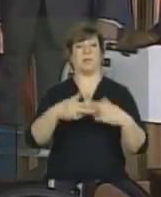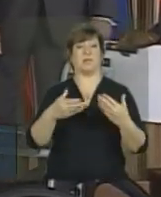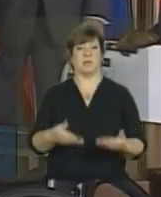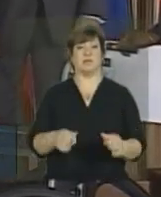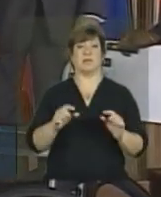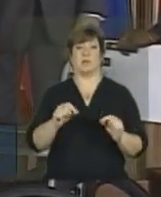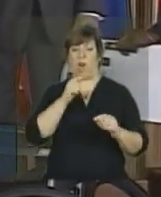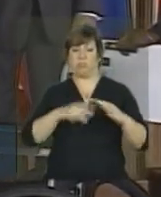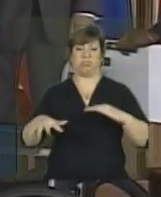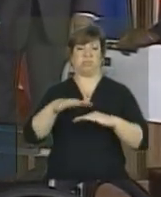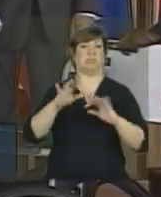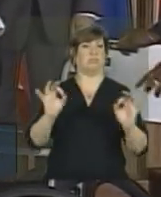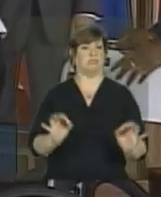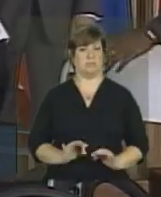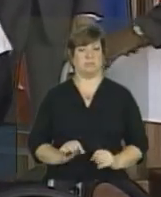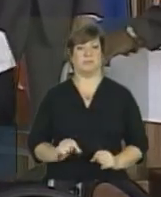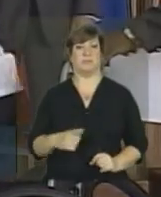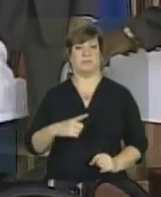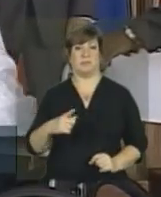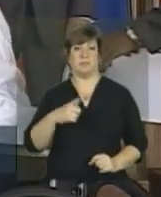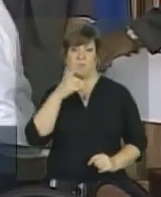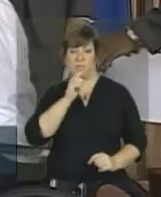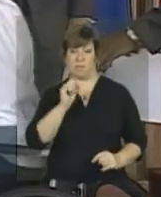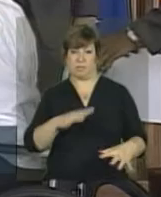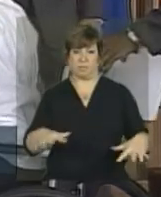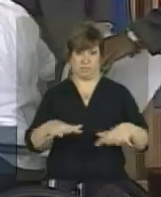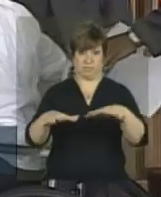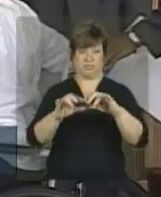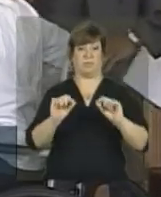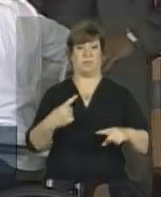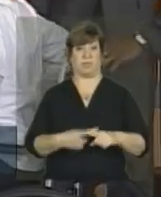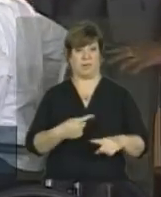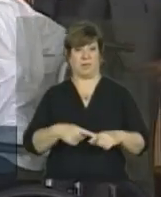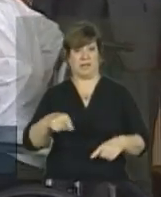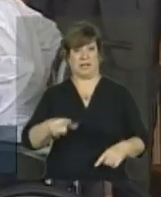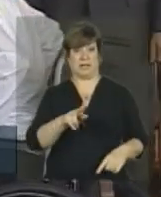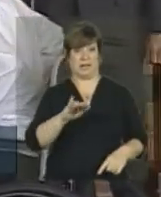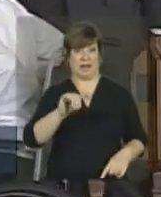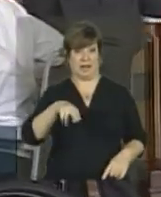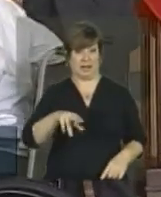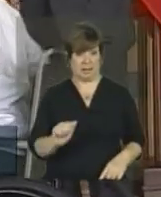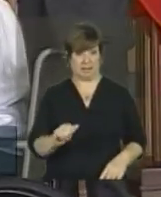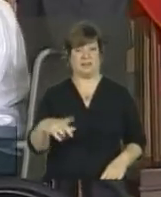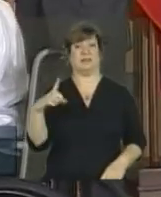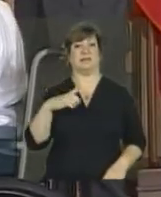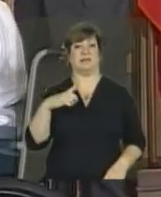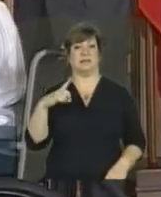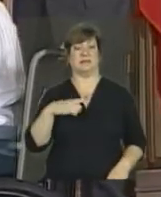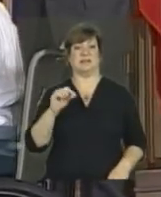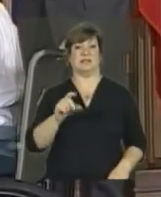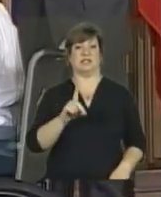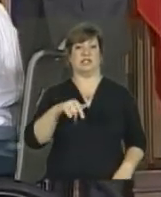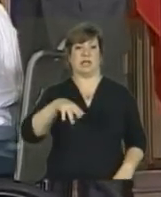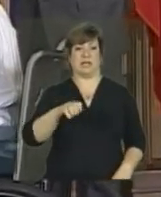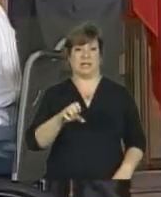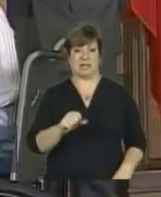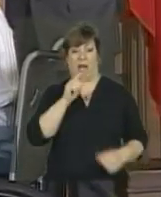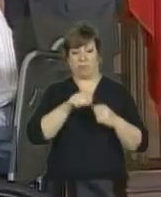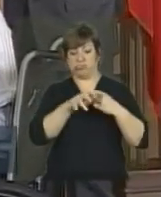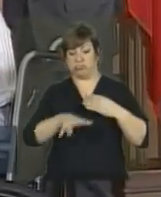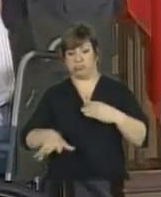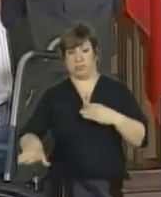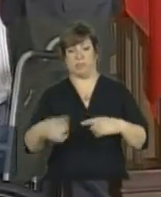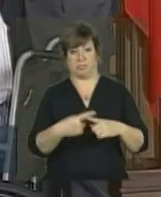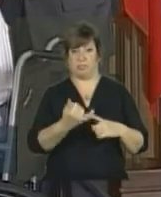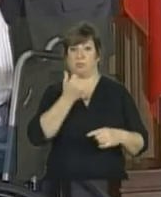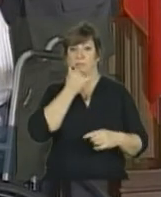de inundação. Exatamente por isso, a Guiana tem um sistema de diques e canais. O